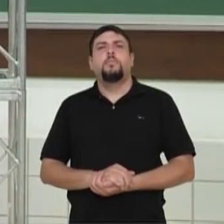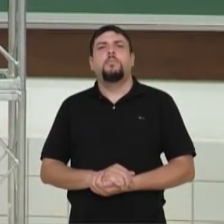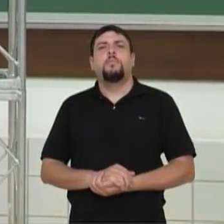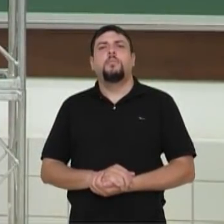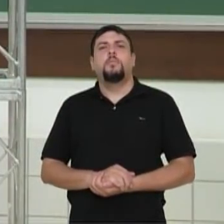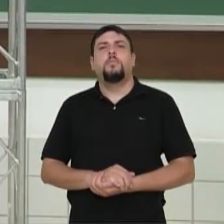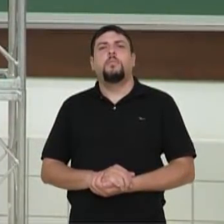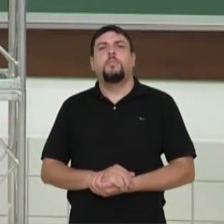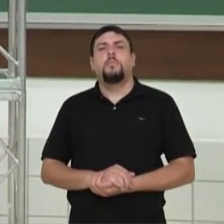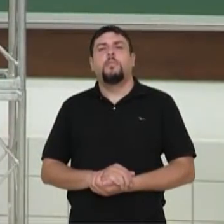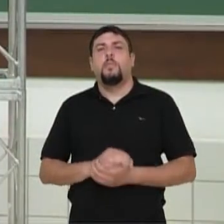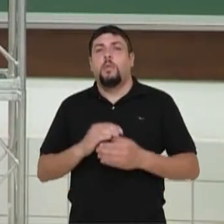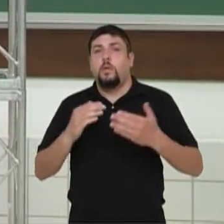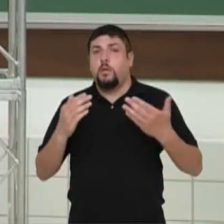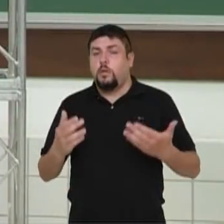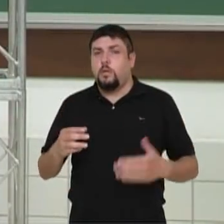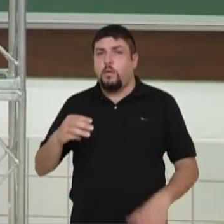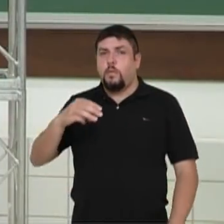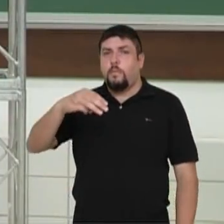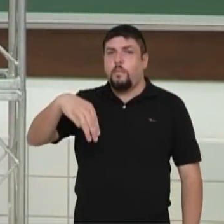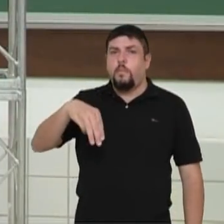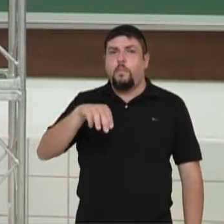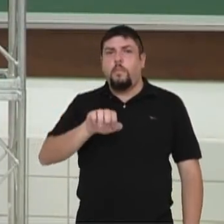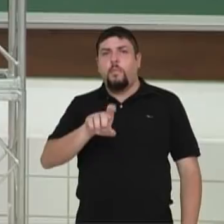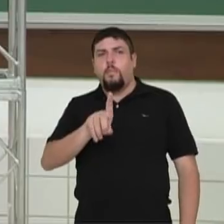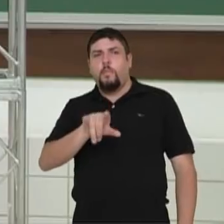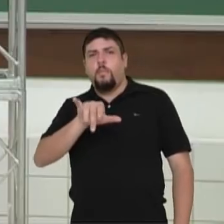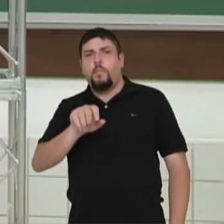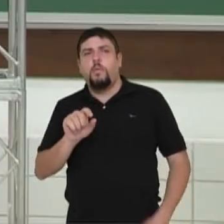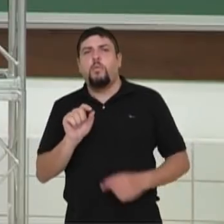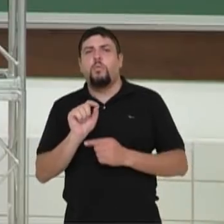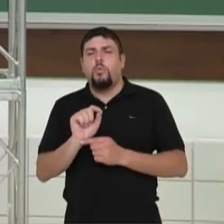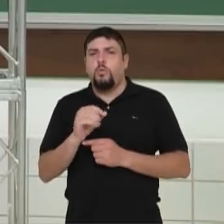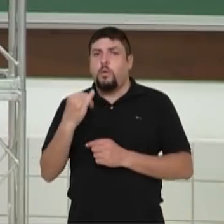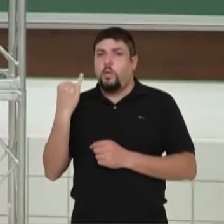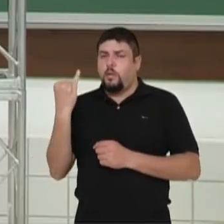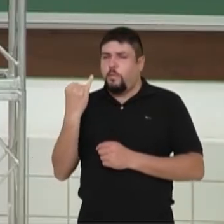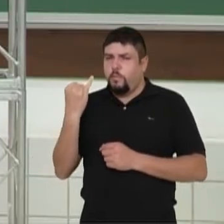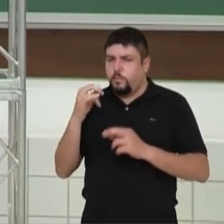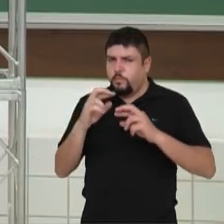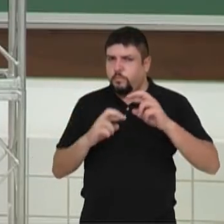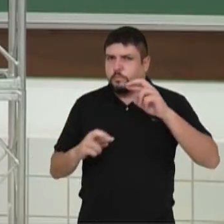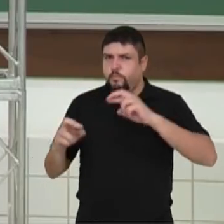Então, a média é um conceito assim, bem importante para a gente analisar. Certo?